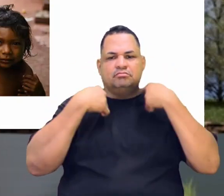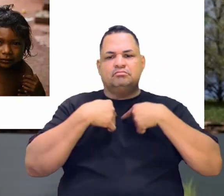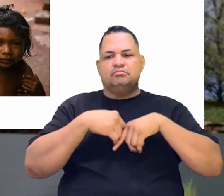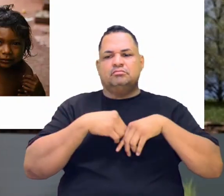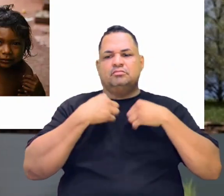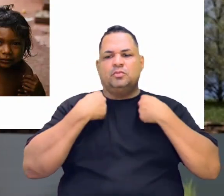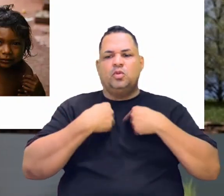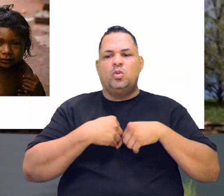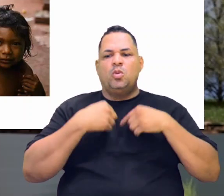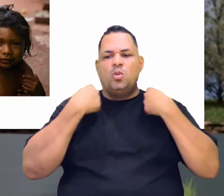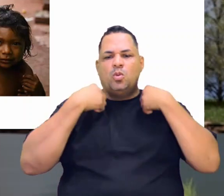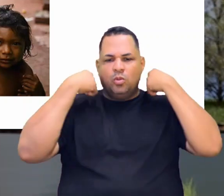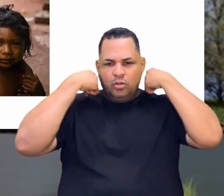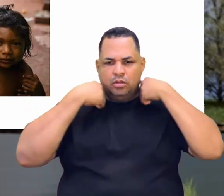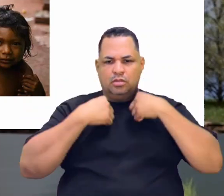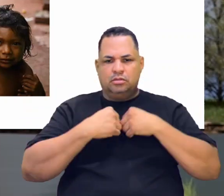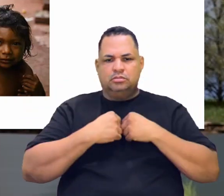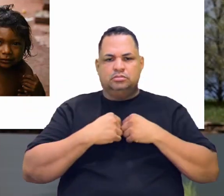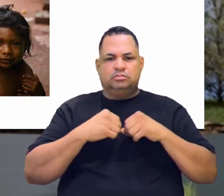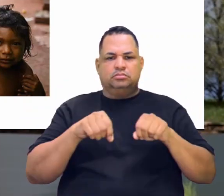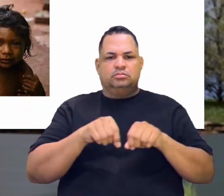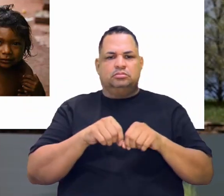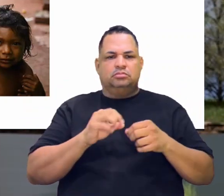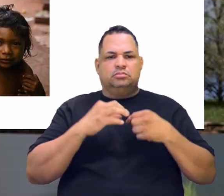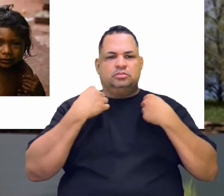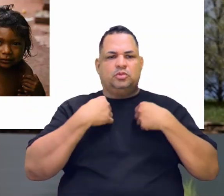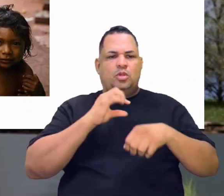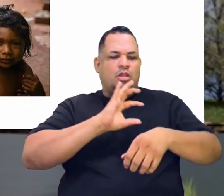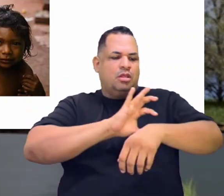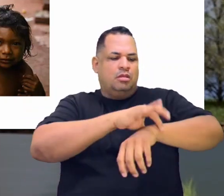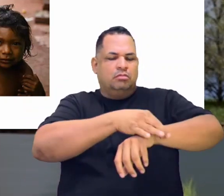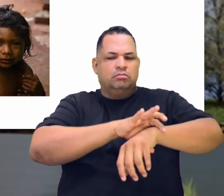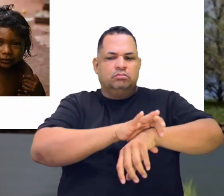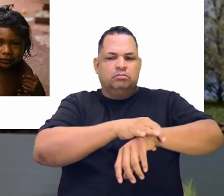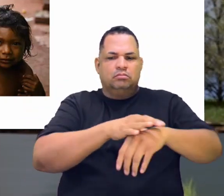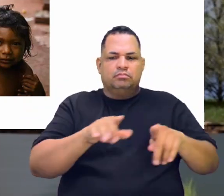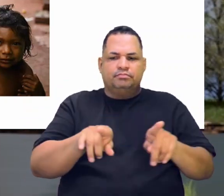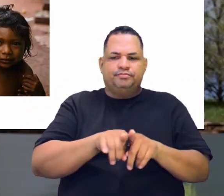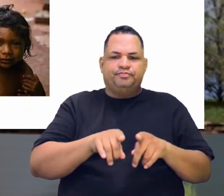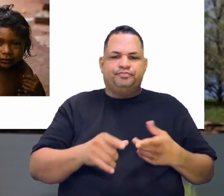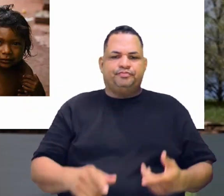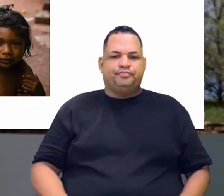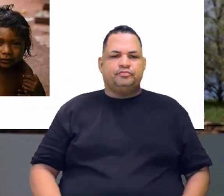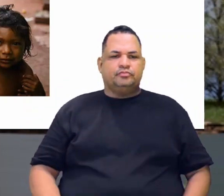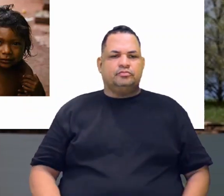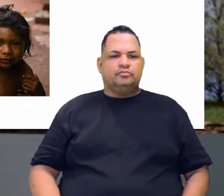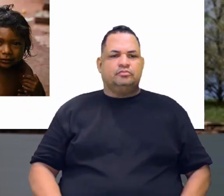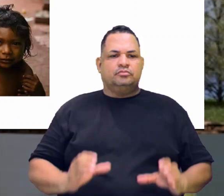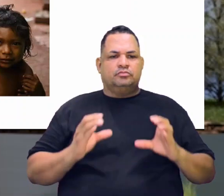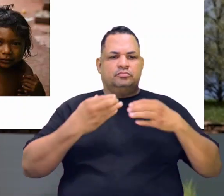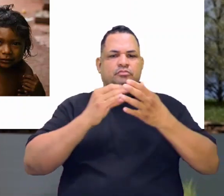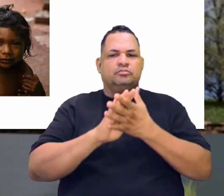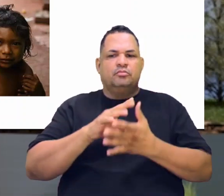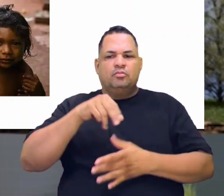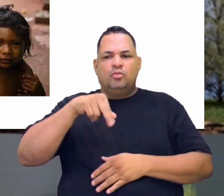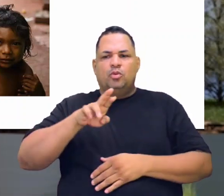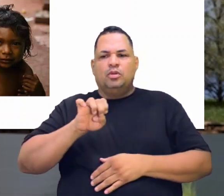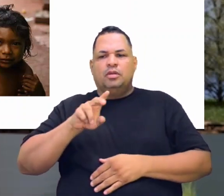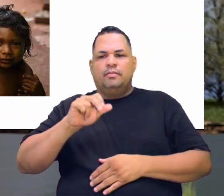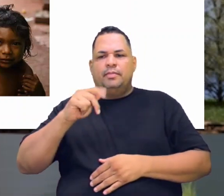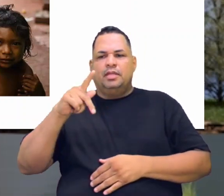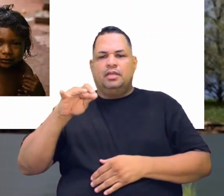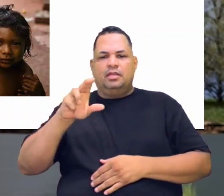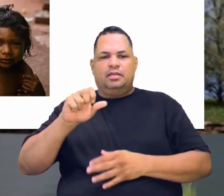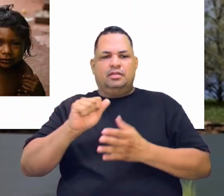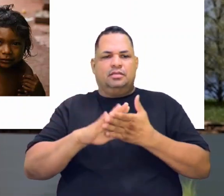também, que eles acabam fazendo, né? Os colares. E esse é o Murapirahã.